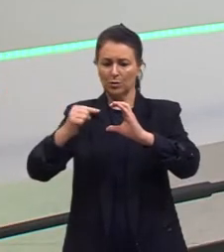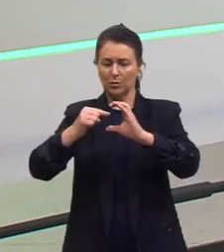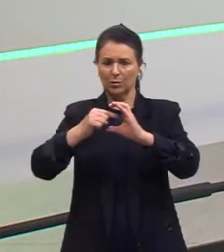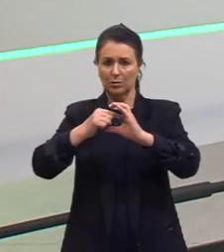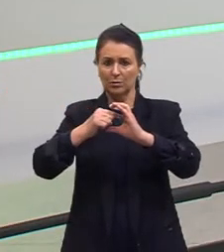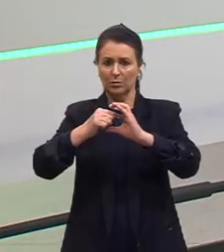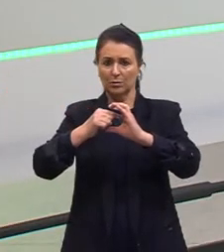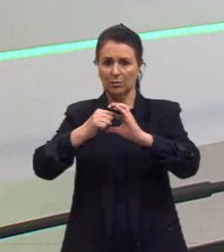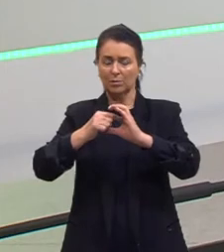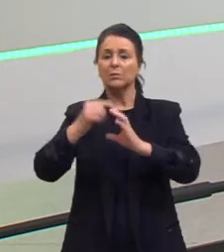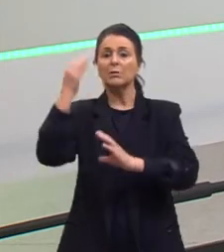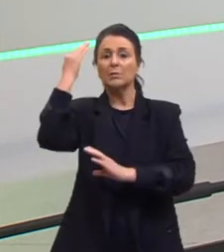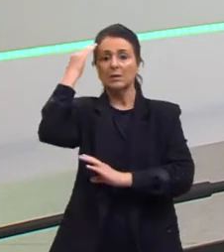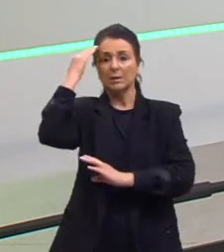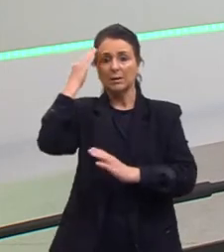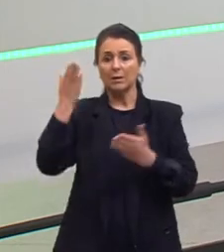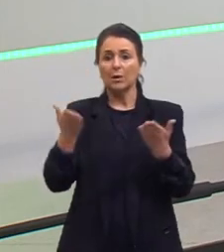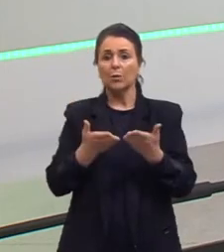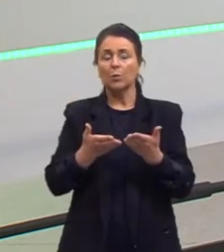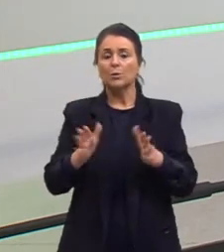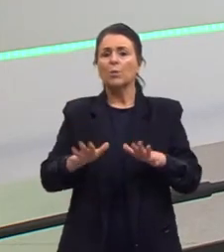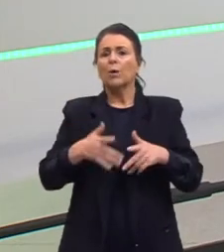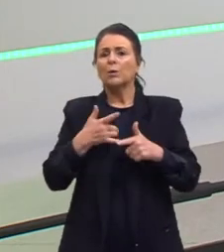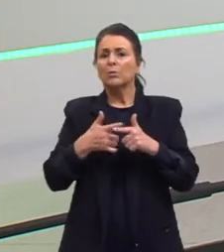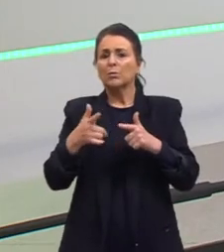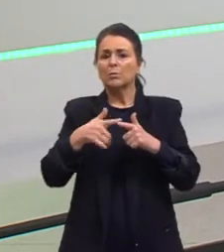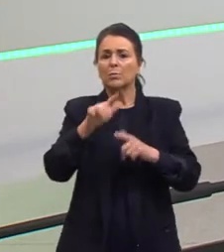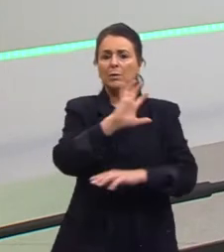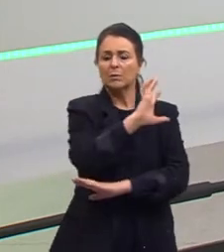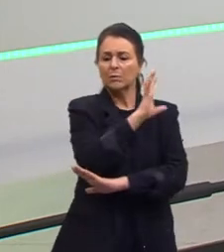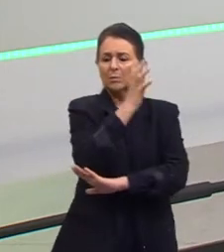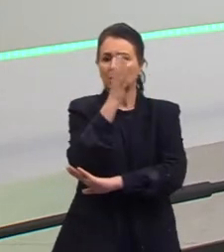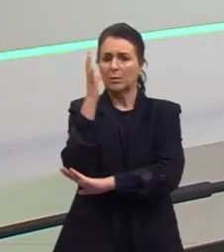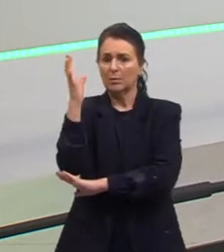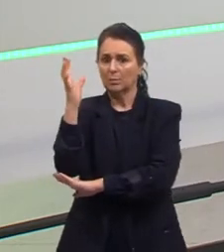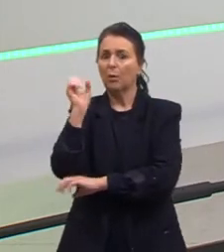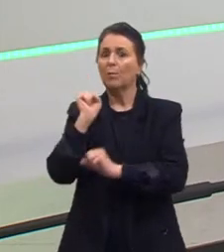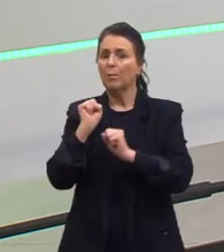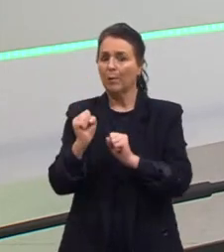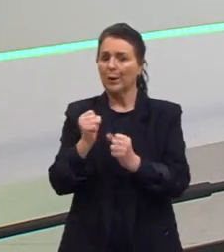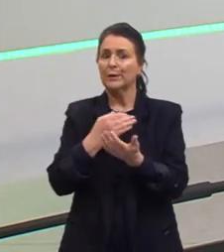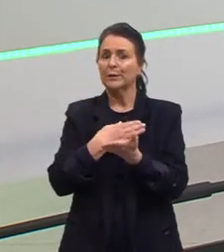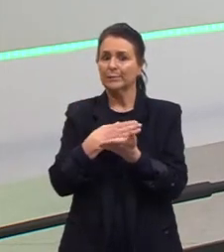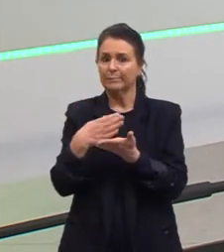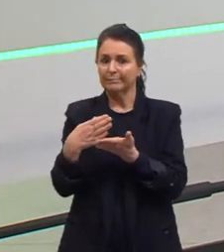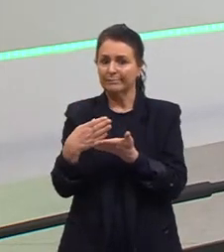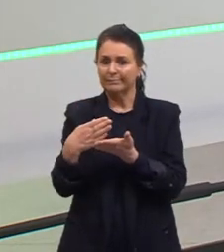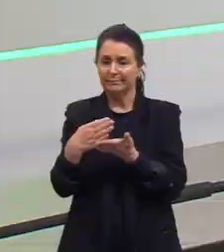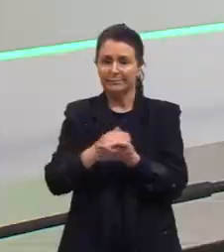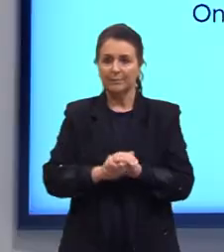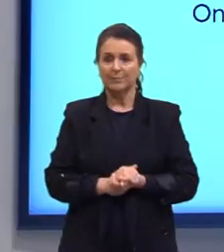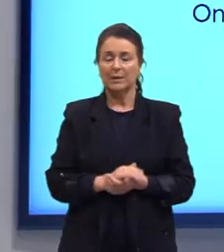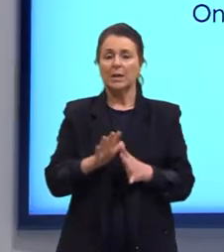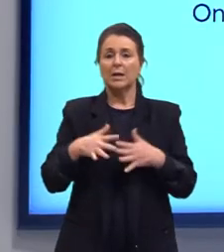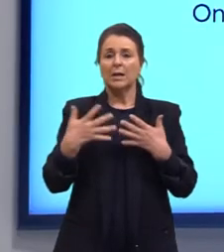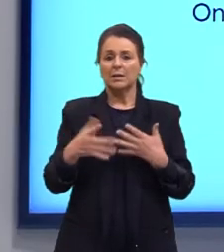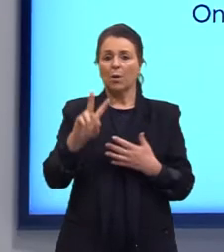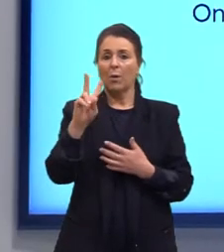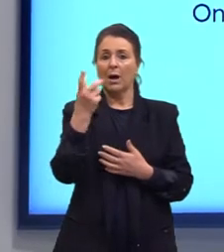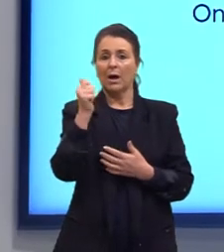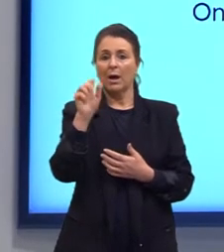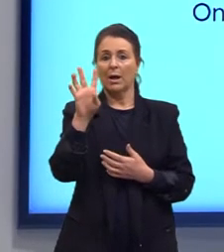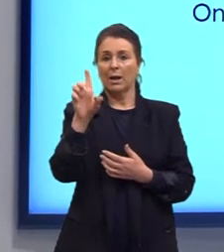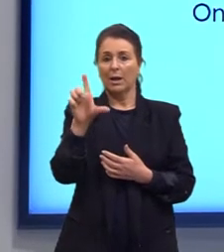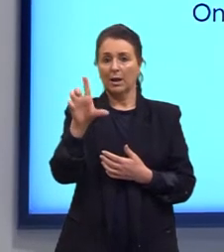gases e Quais problemas ambientais eles podem nos trazer Então os aletos